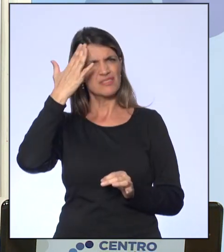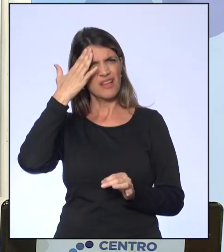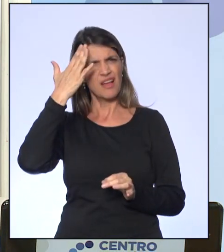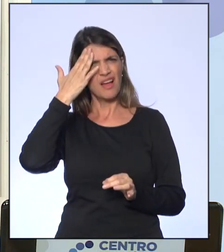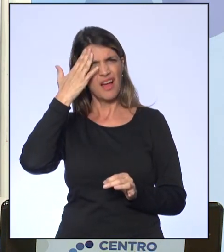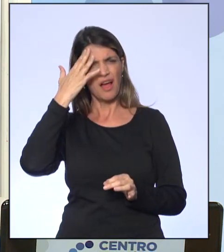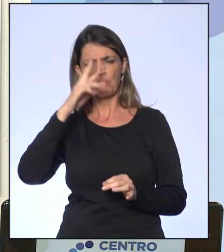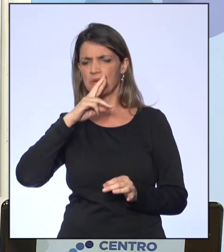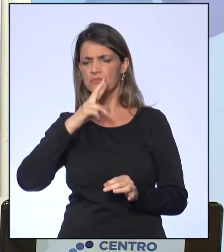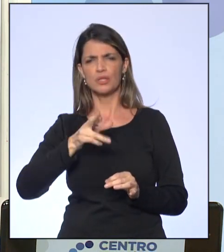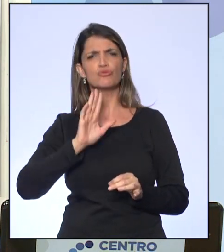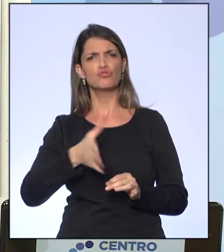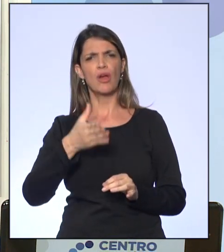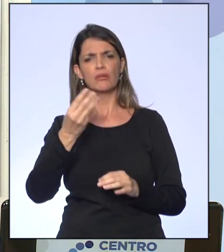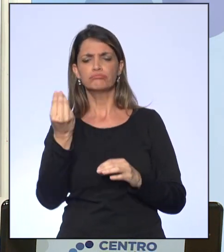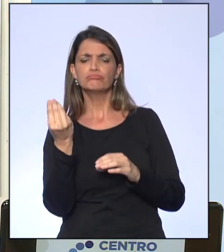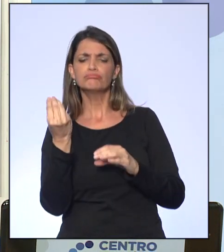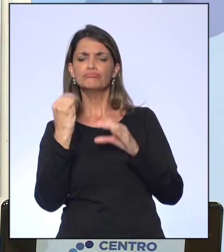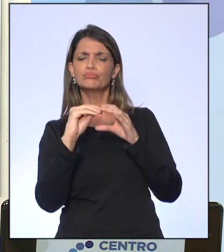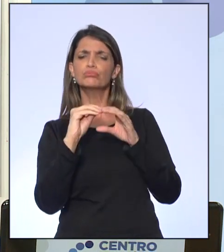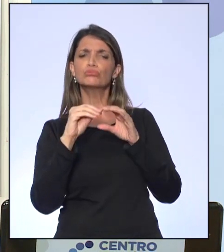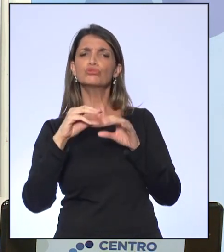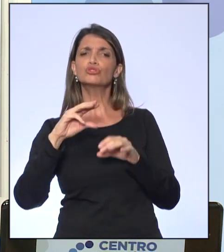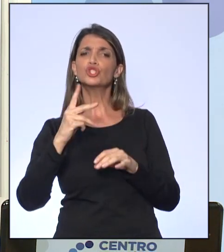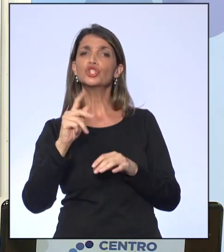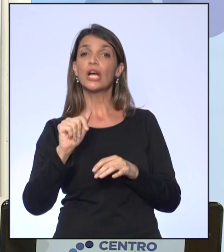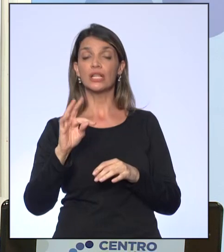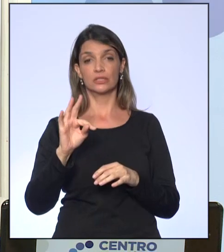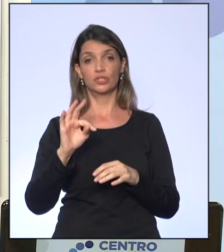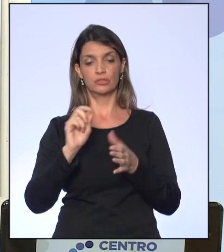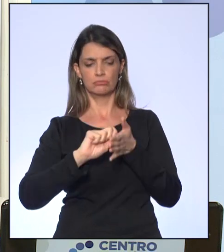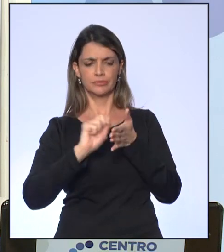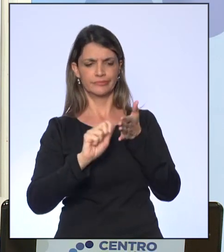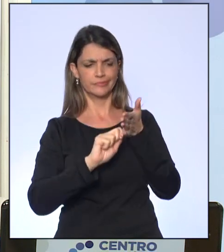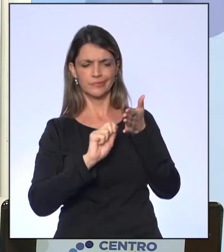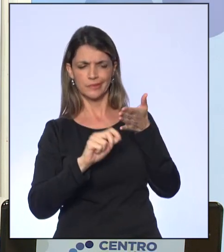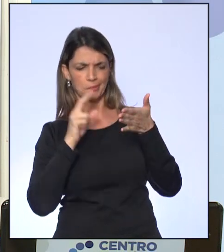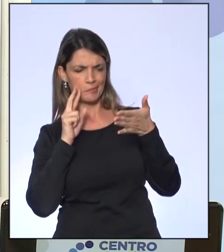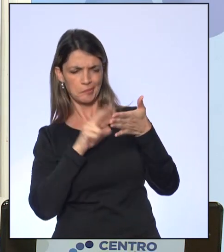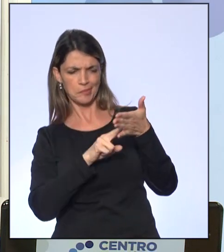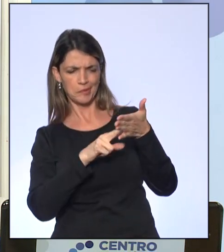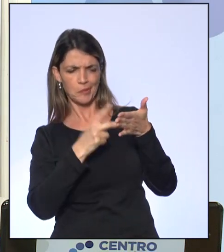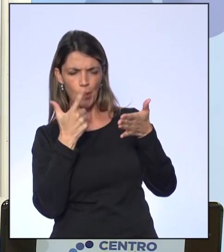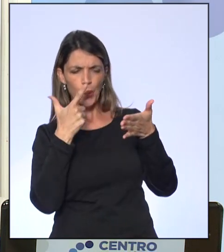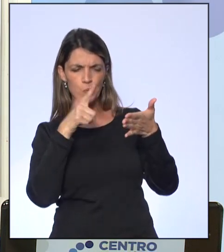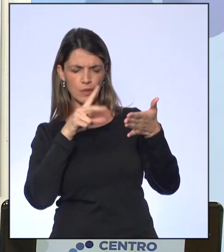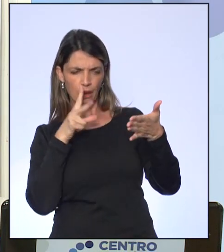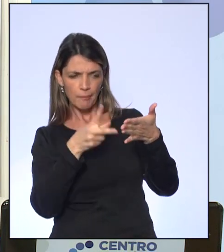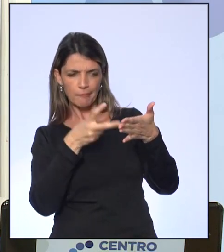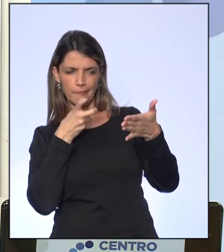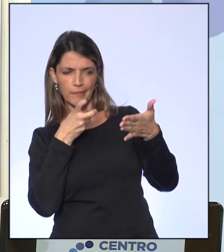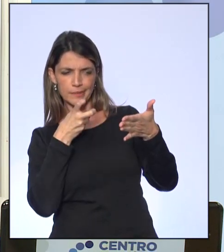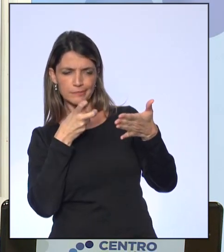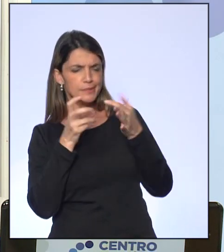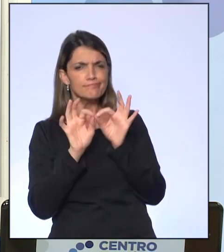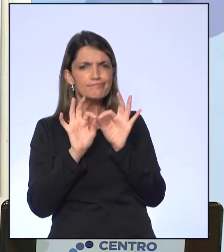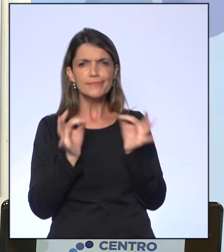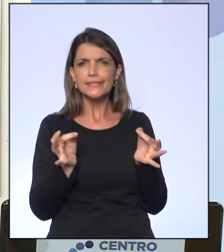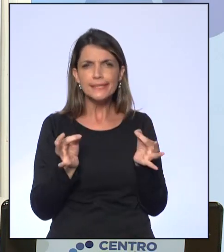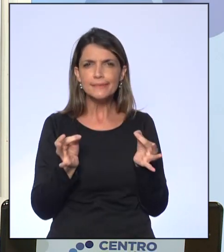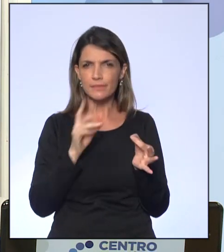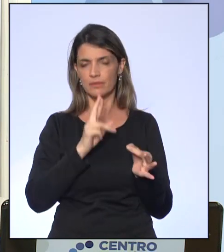inclusive colocar no chat a resposta. Escrevam de um jeito que vocês consigam localizar de uma forma mais